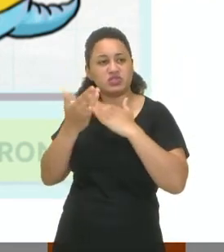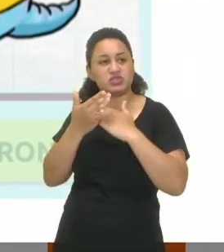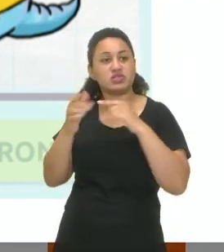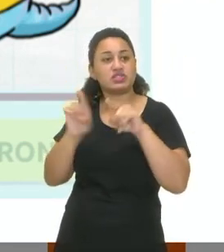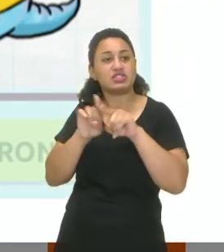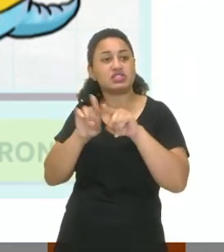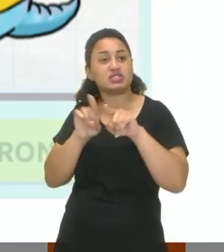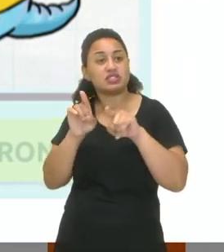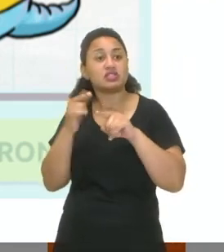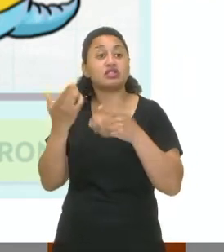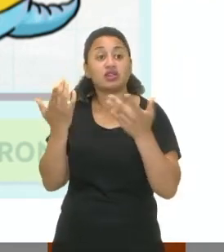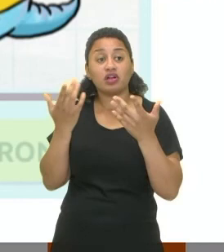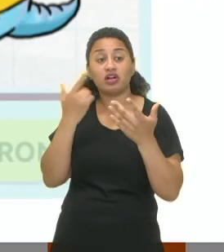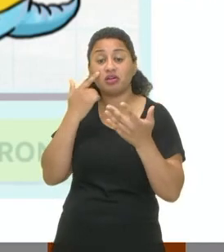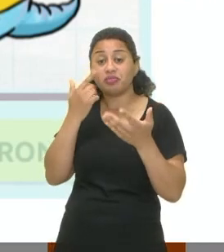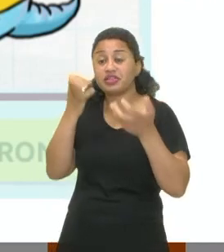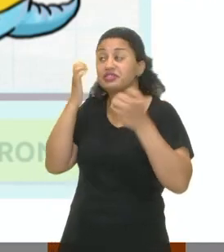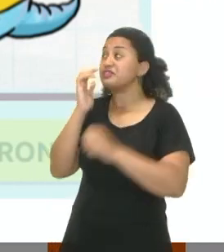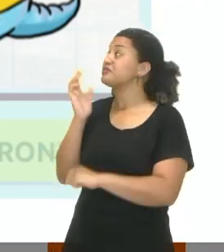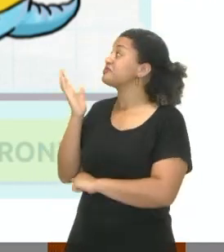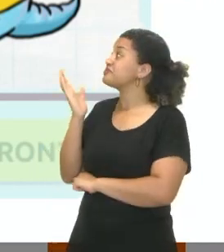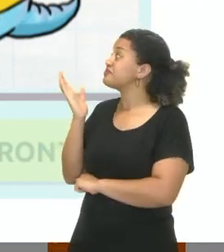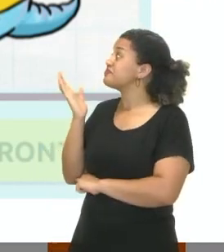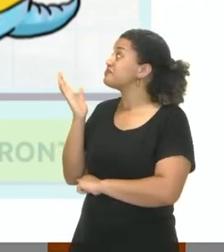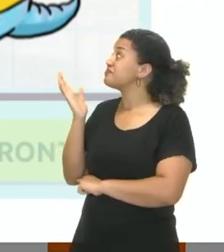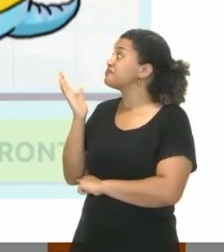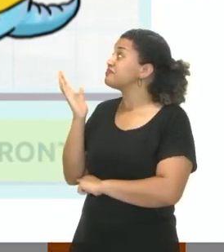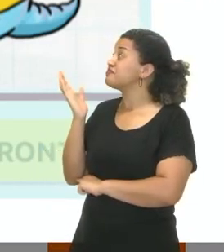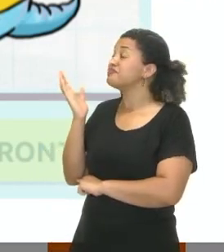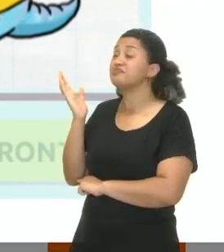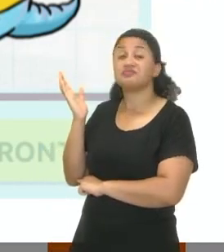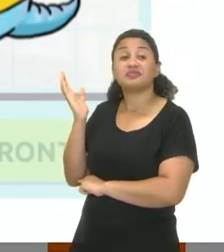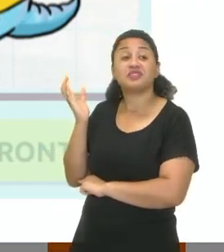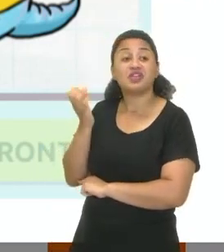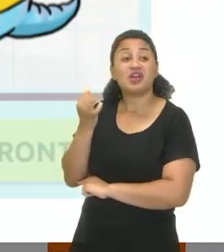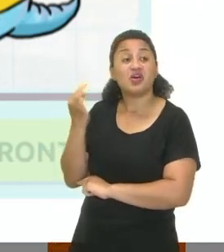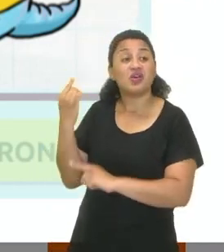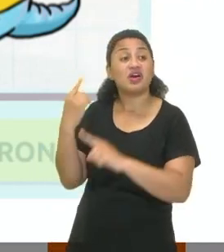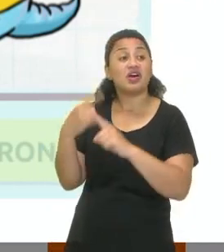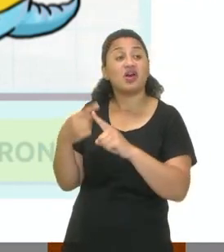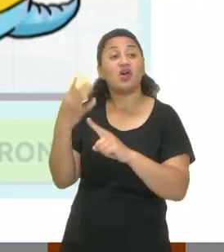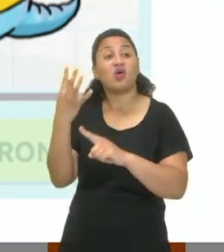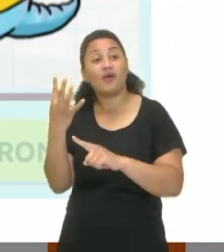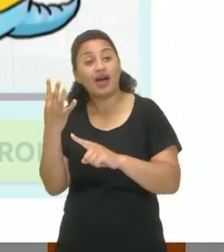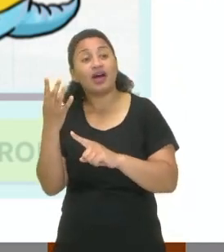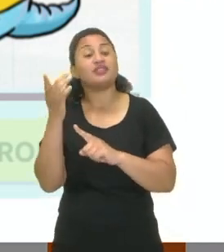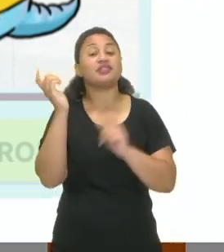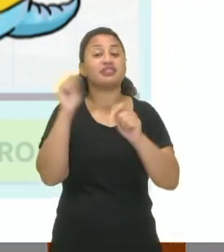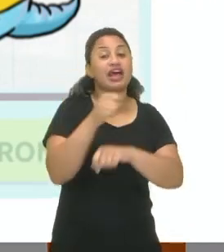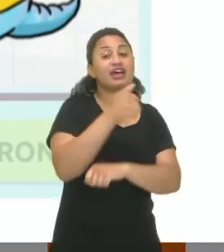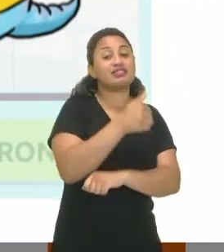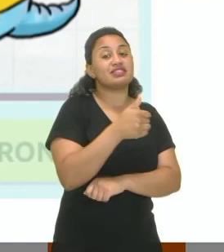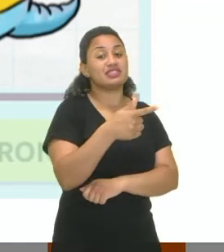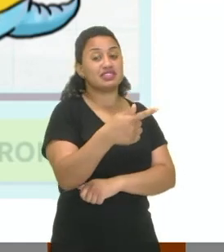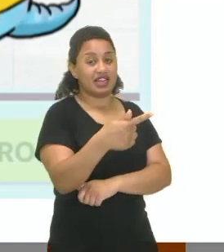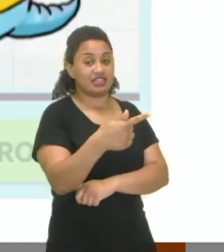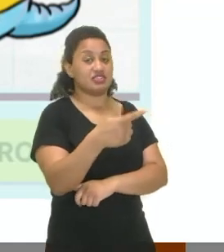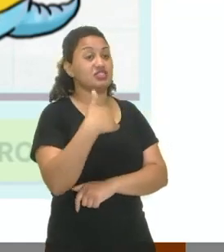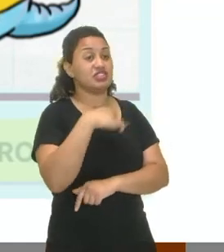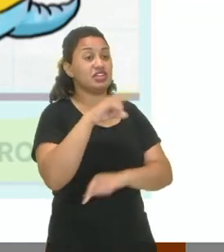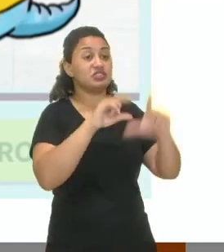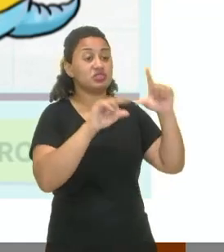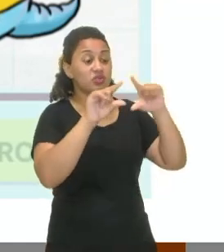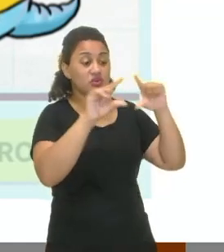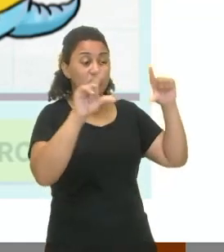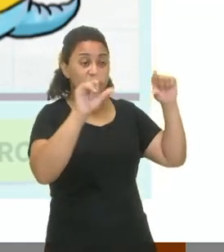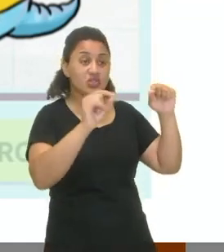você clica. Ó, olha lá, quantas vezes o número 4 cabe dentro do número 17? Então ele já selecionou qual que